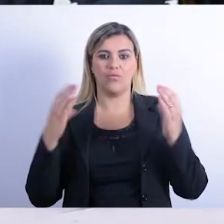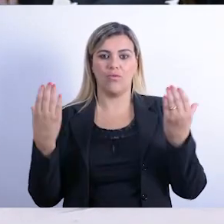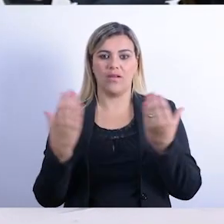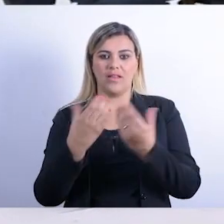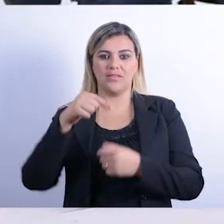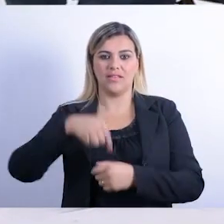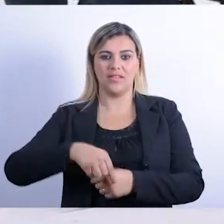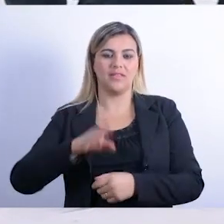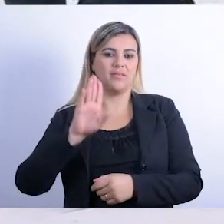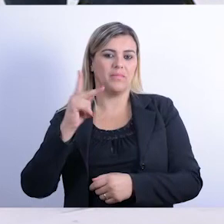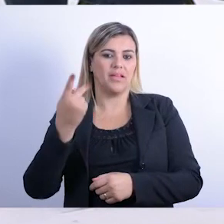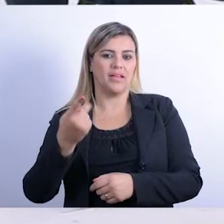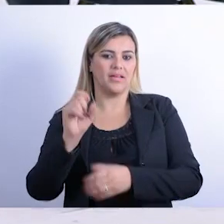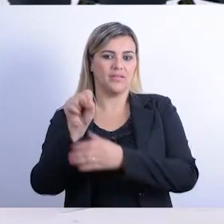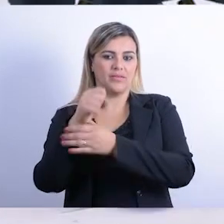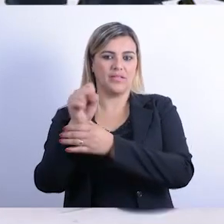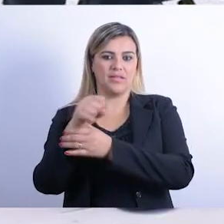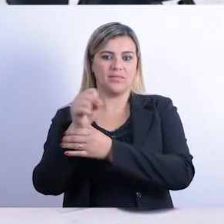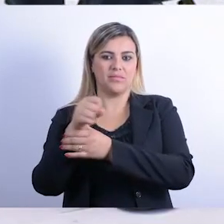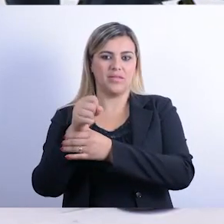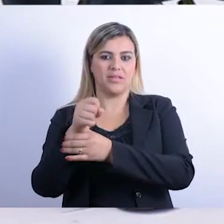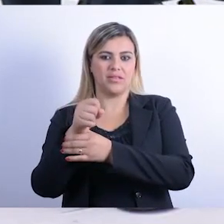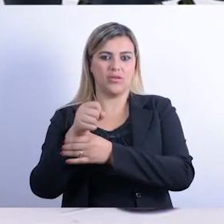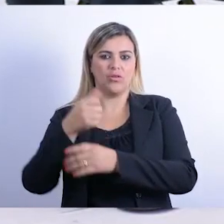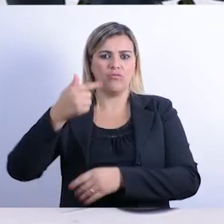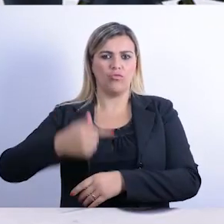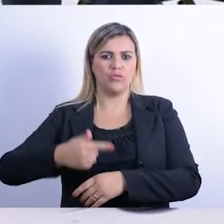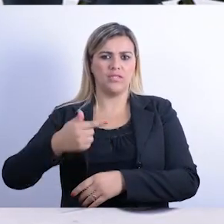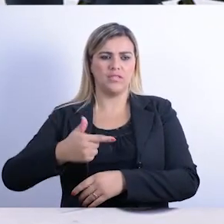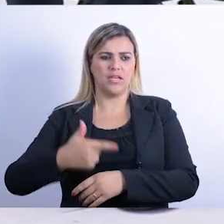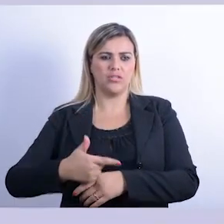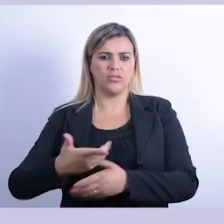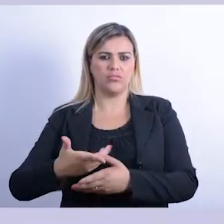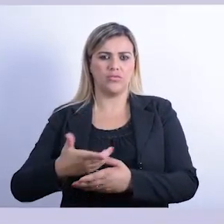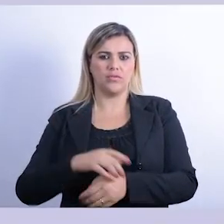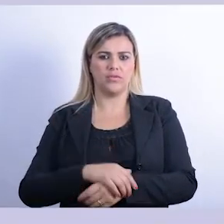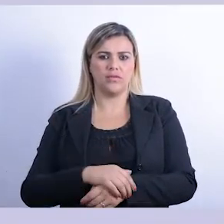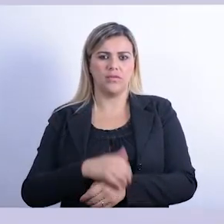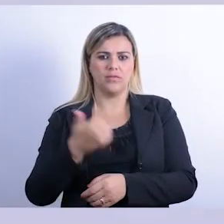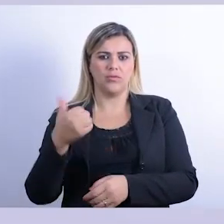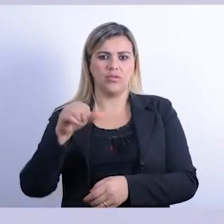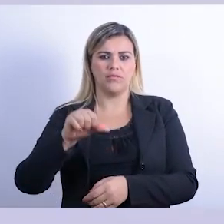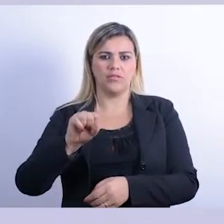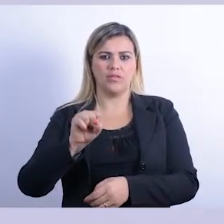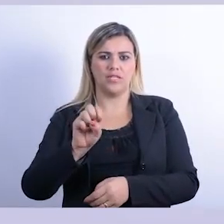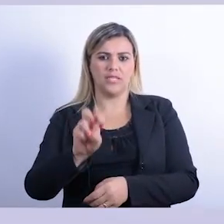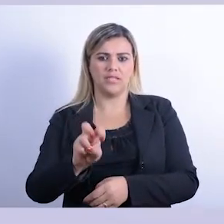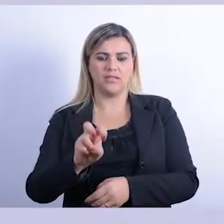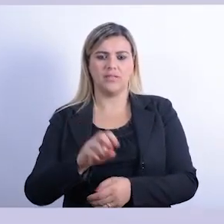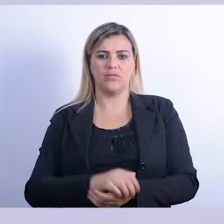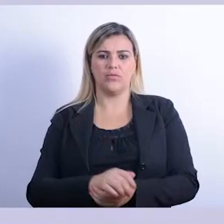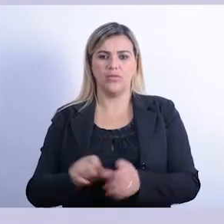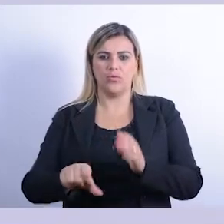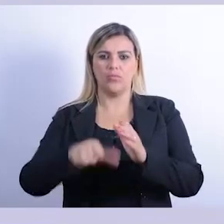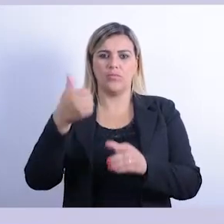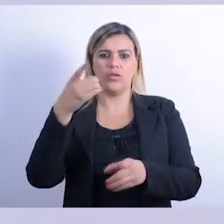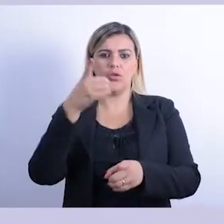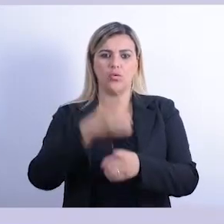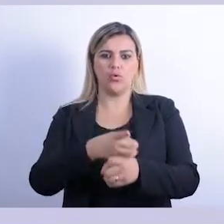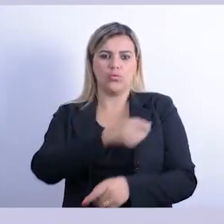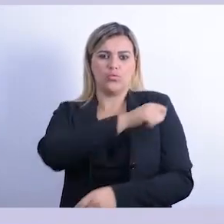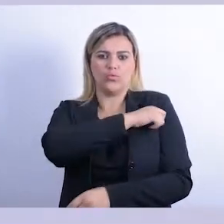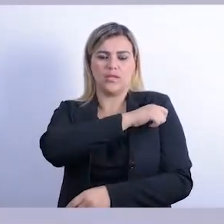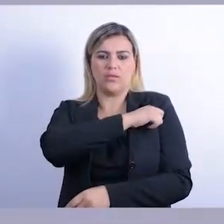fazer o Congresso Brasileiro de Fisioterapia aqui em Belo Horizonte. O senhor está falando do 7º Congresso, em Do 85. 7º Congresso 85. E o primeiro encontro